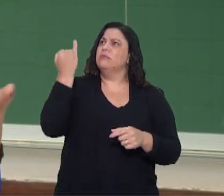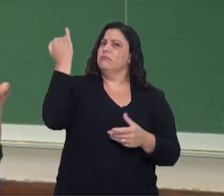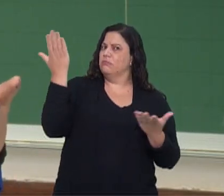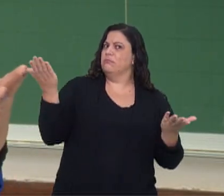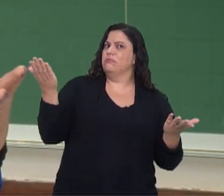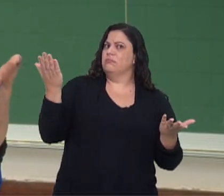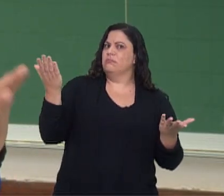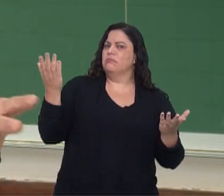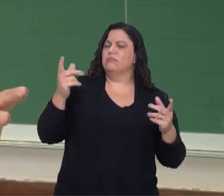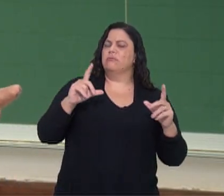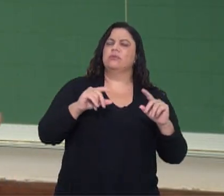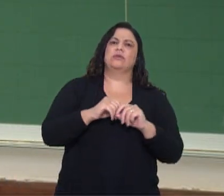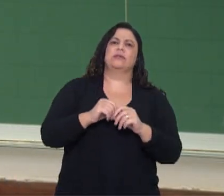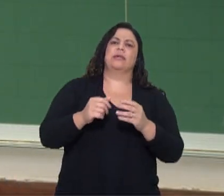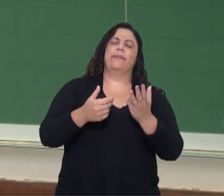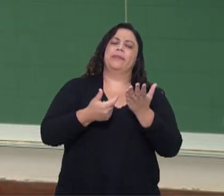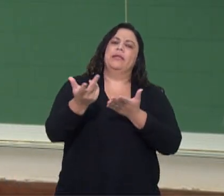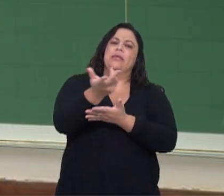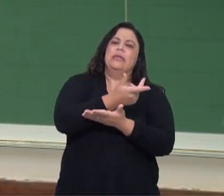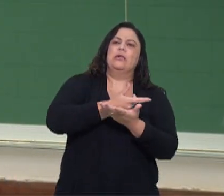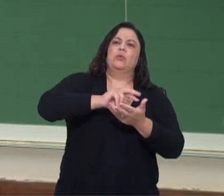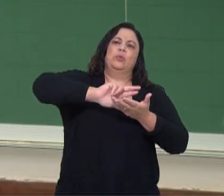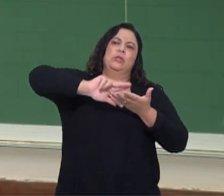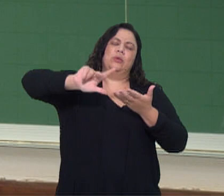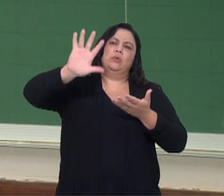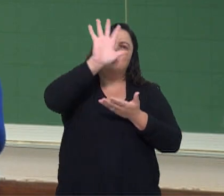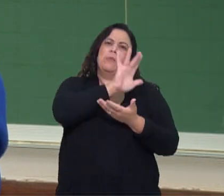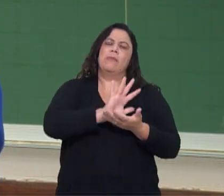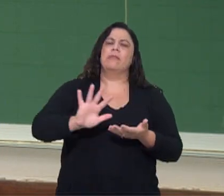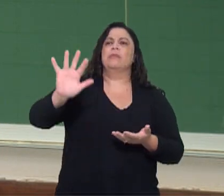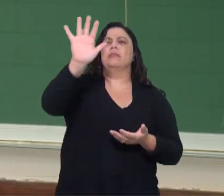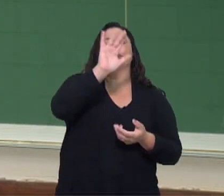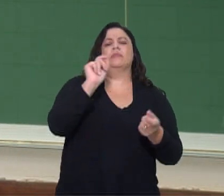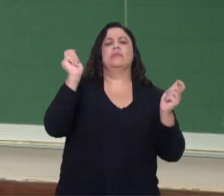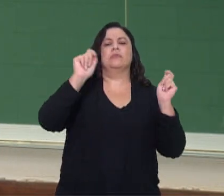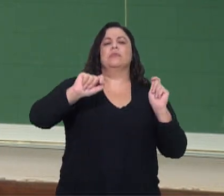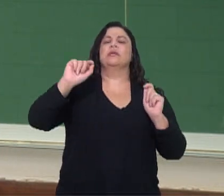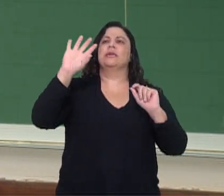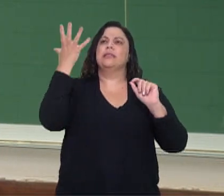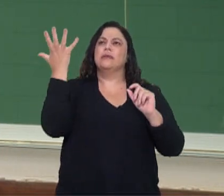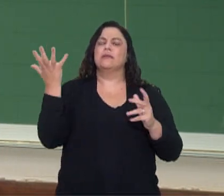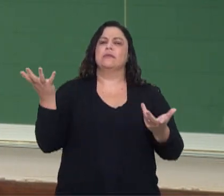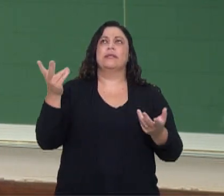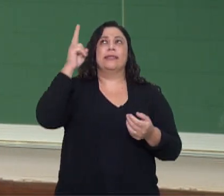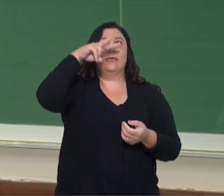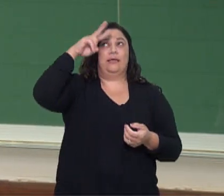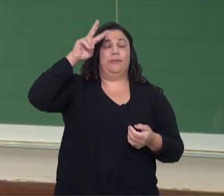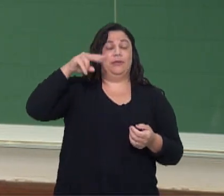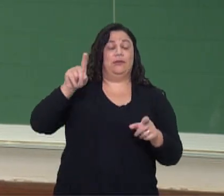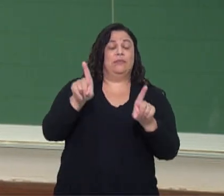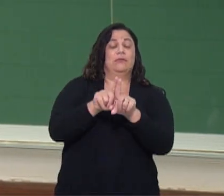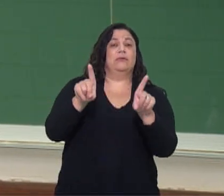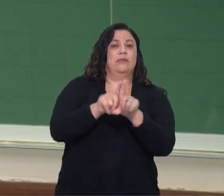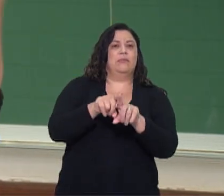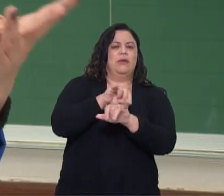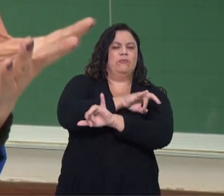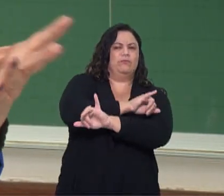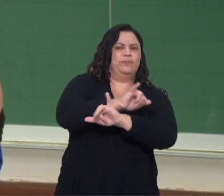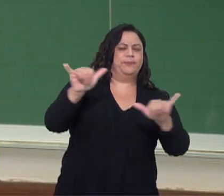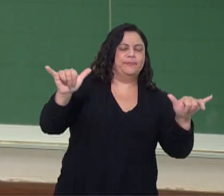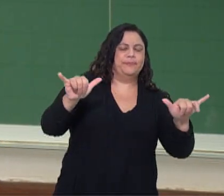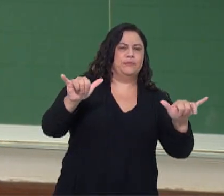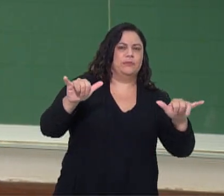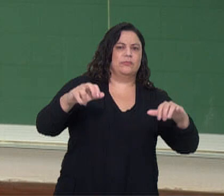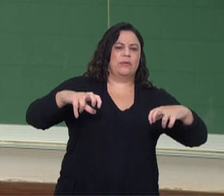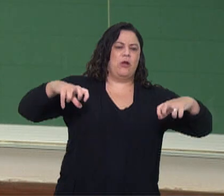daquilo que está acontecendo. Mas lembrando também, quando, por exemplo, eu vou dar uma notícia de um